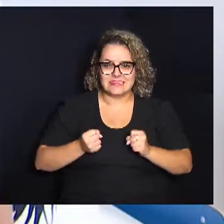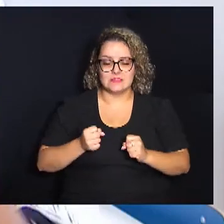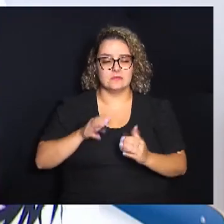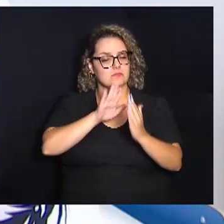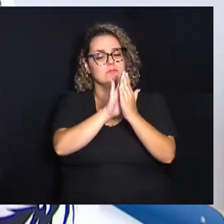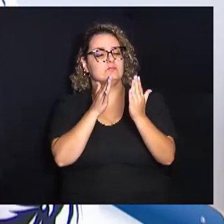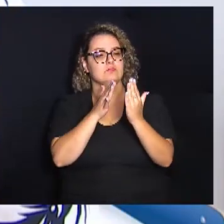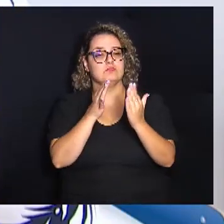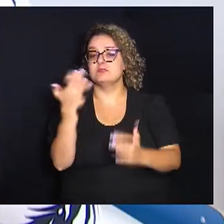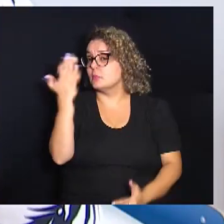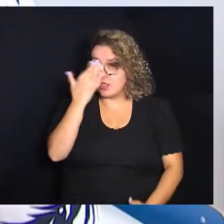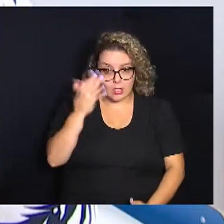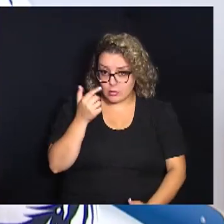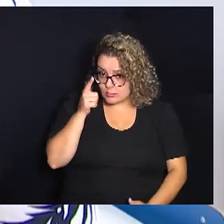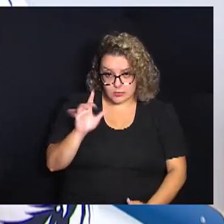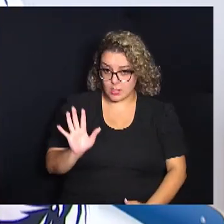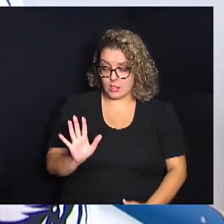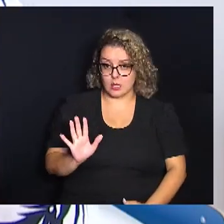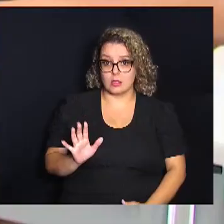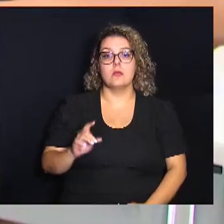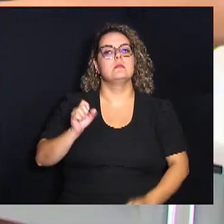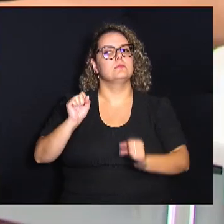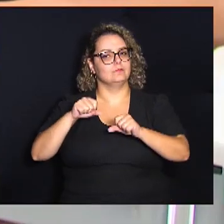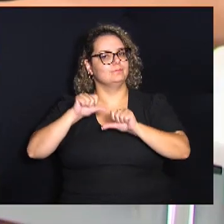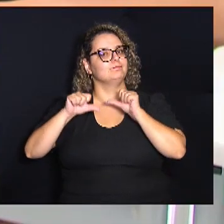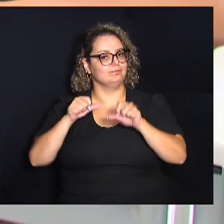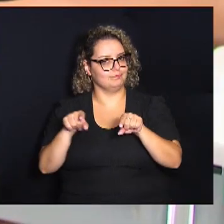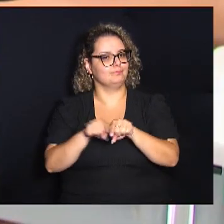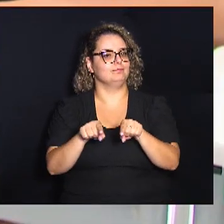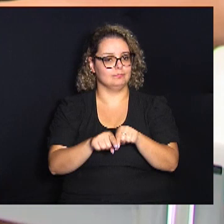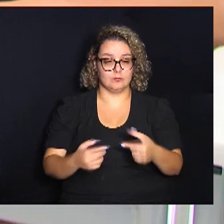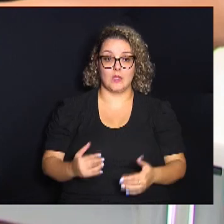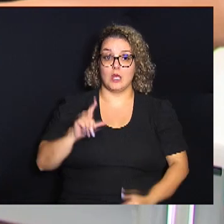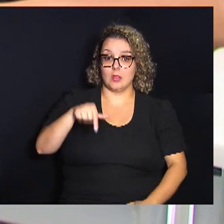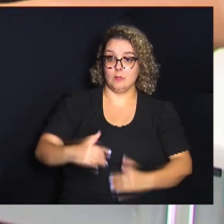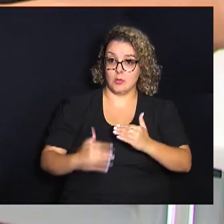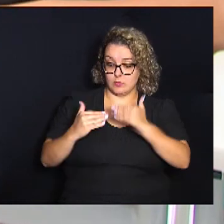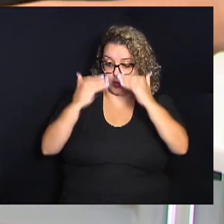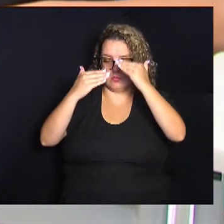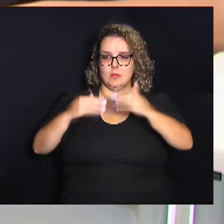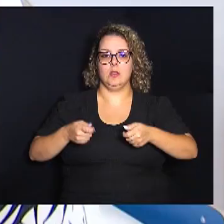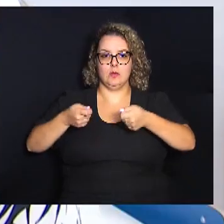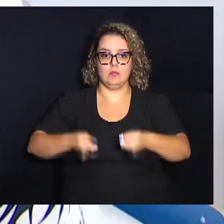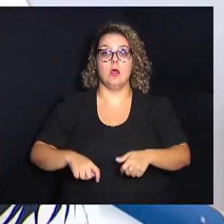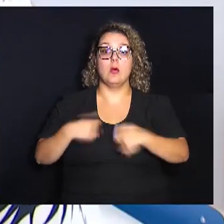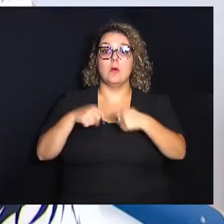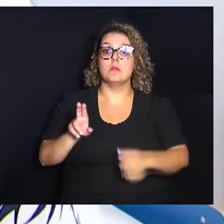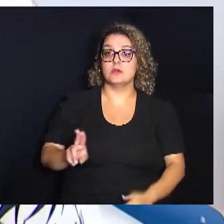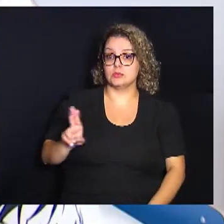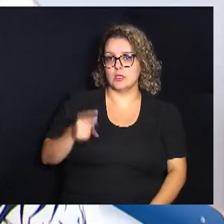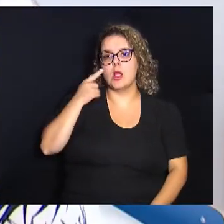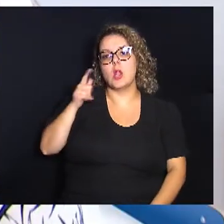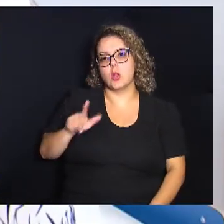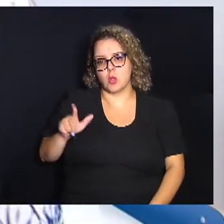uma atividade, a gente não consegue vê-lo. Mas sim, ele se modifica. Depois que o aprendizado se estabelece, é preciso utilizá-lo. E lógico,